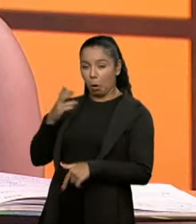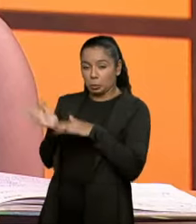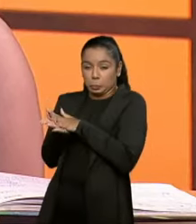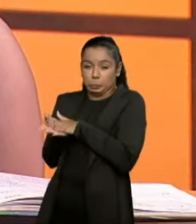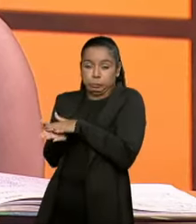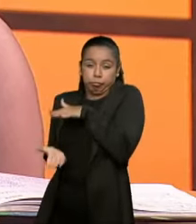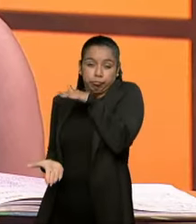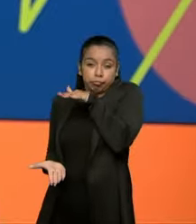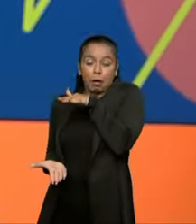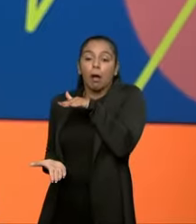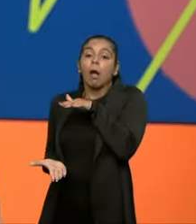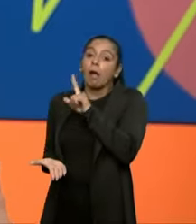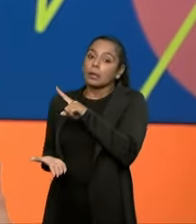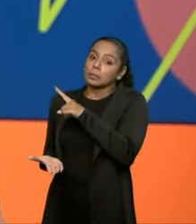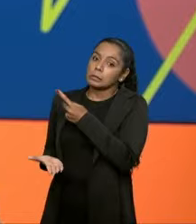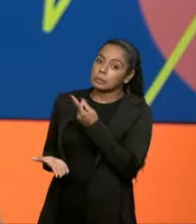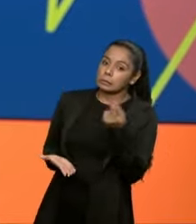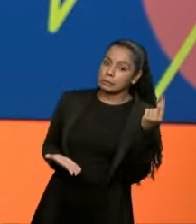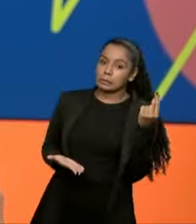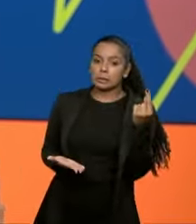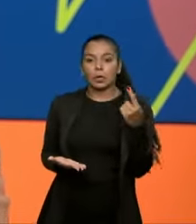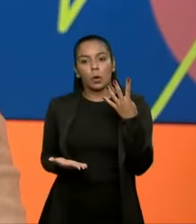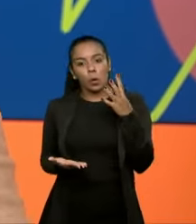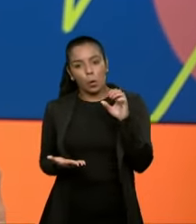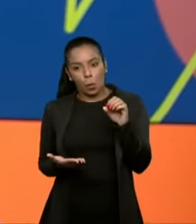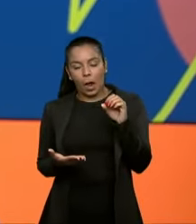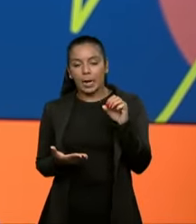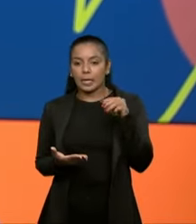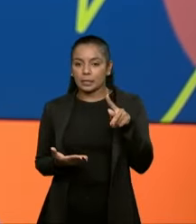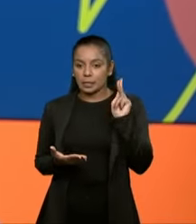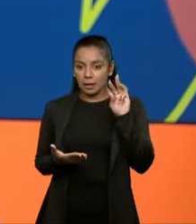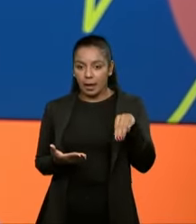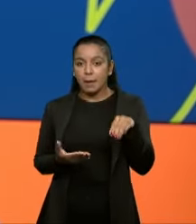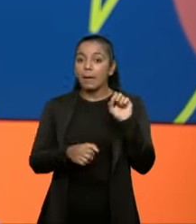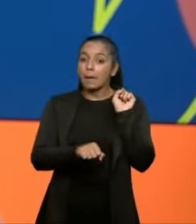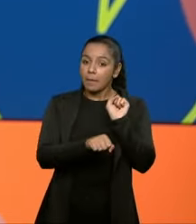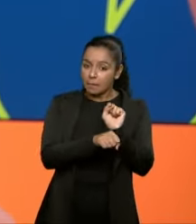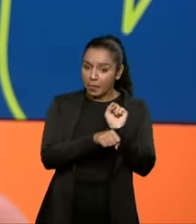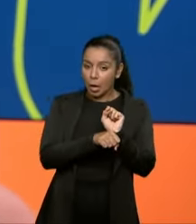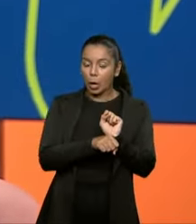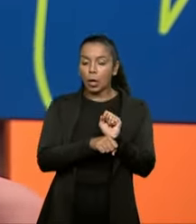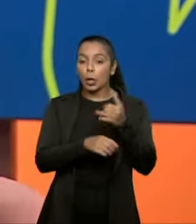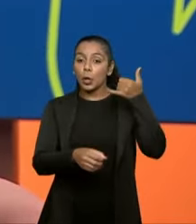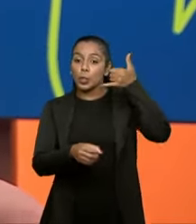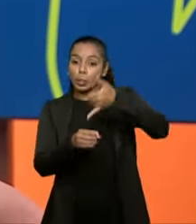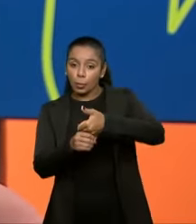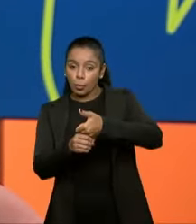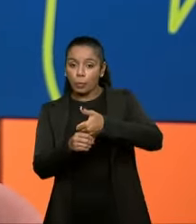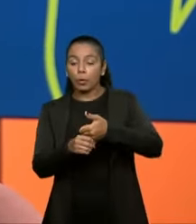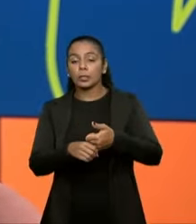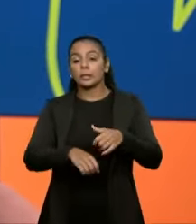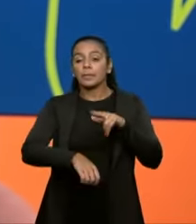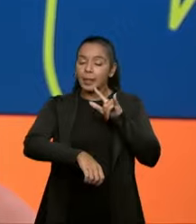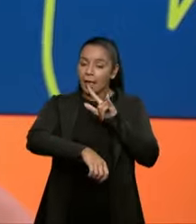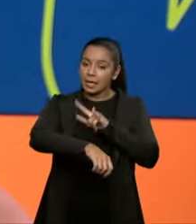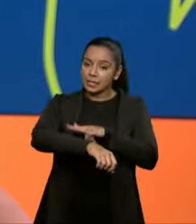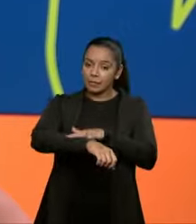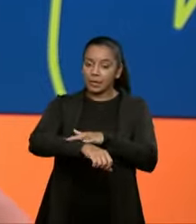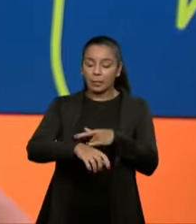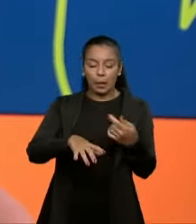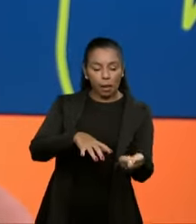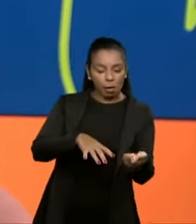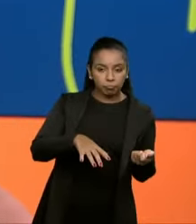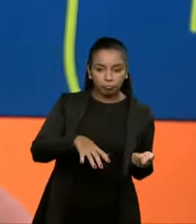pancado, né? E aí a gente saiu, depois de 40, que está de chão, a gente parou no posto de gasolina. Aí eu fui até o banheiro do posto, você tira a gavetinha dele, onde estão, né, os detritos